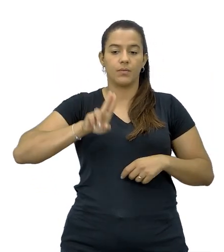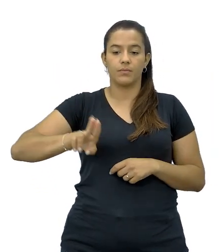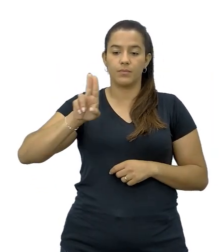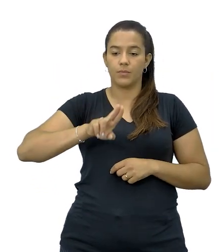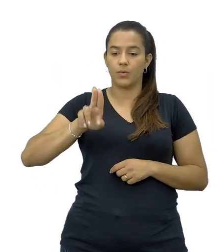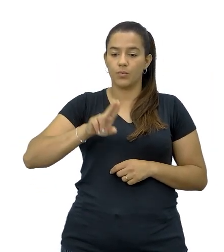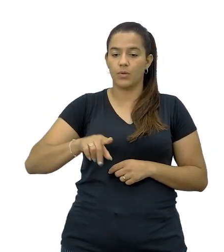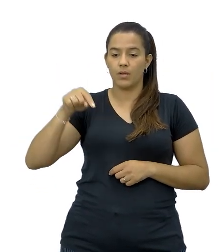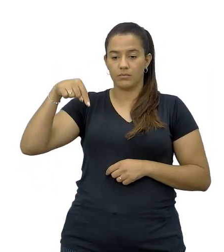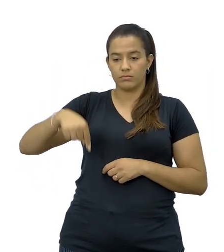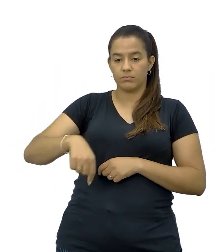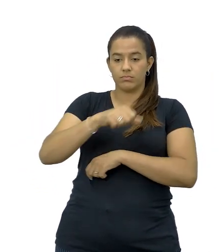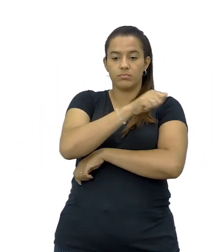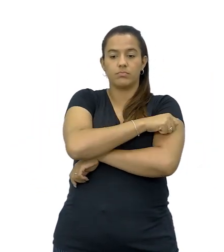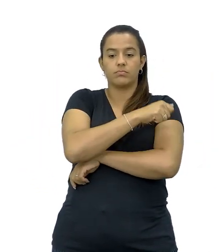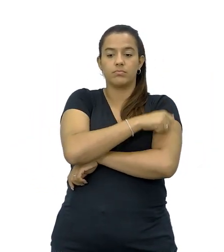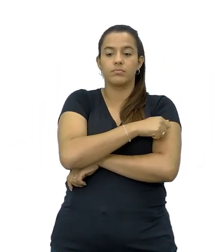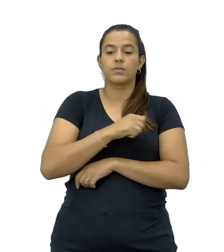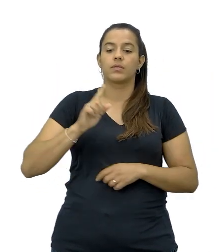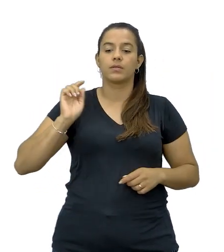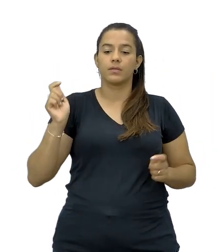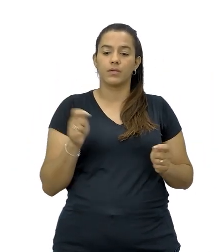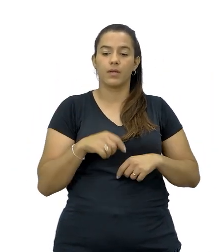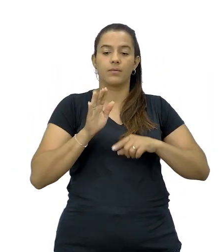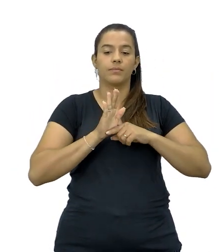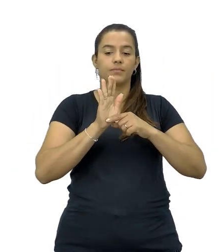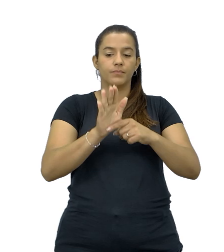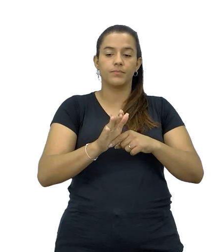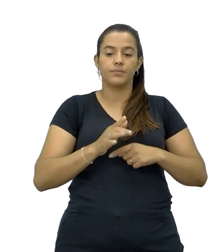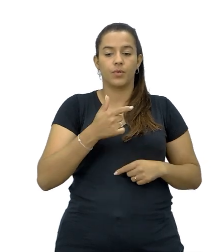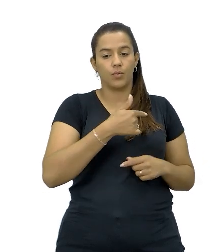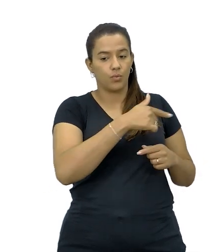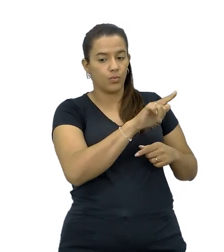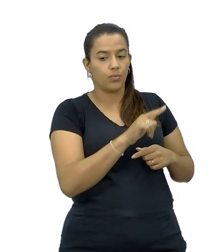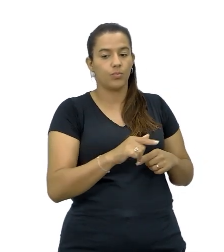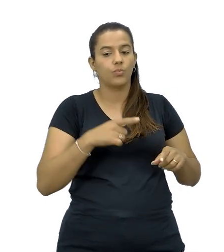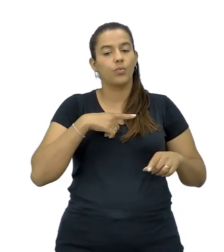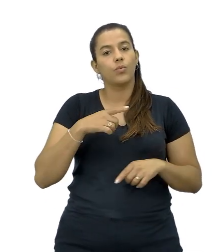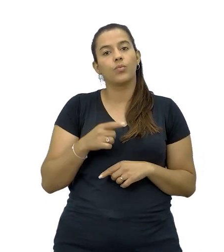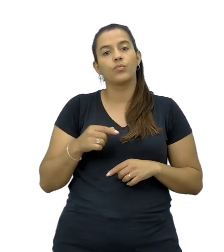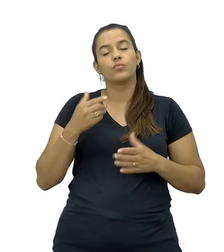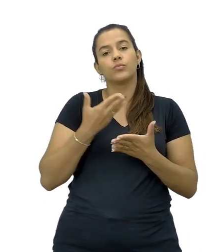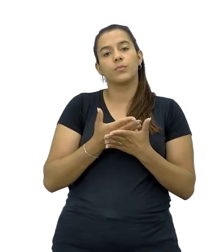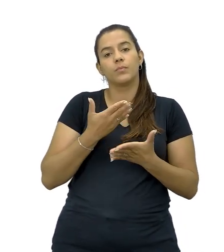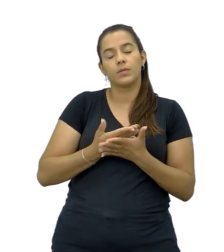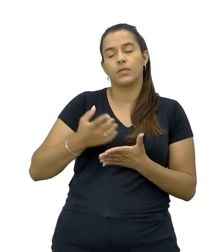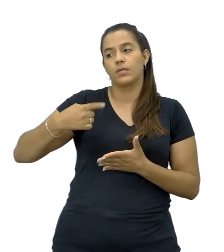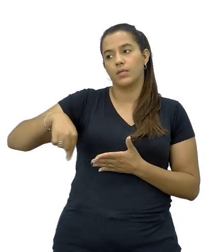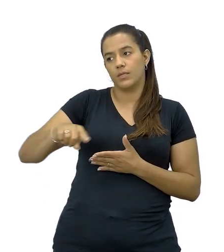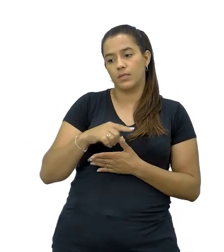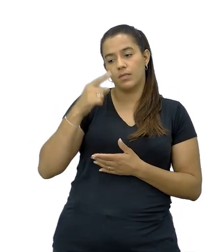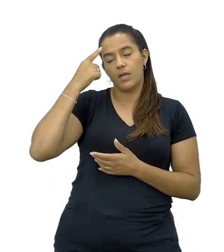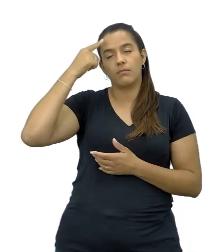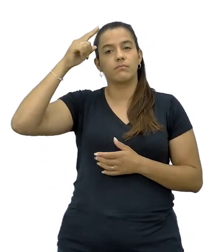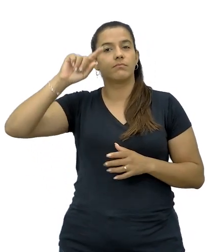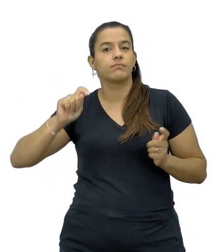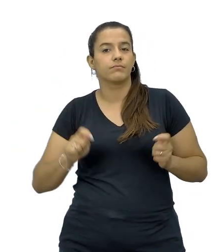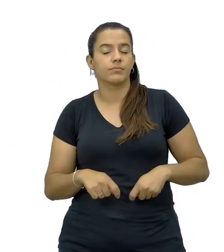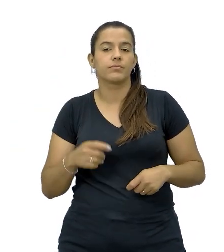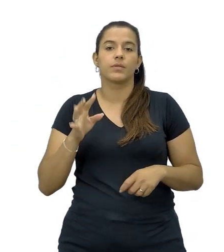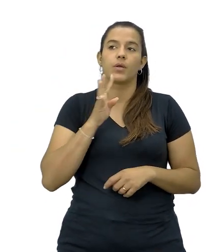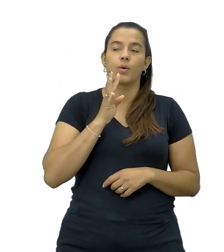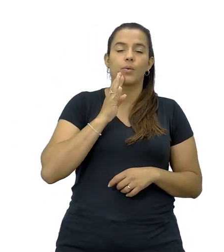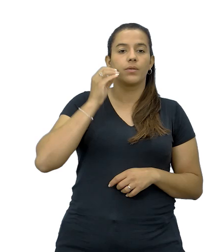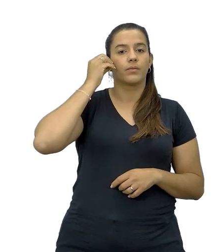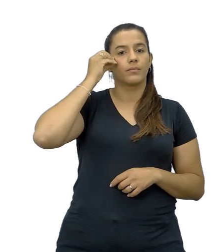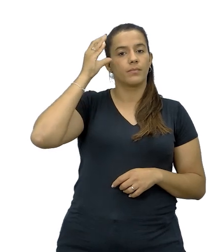que o Centro de Mídias pode me ajudar, ou ajudar o estudante também a potencializar esses conhecimentos.